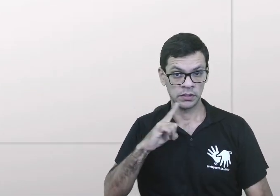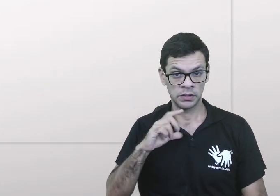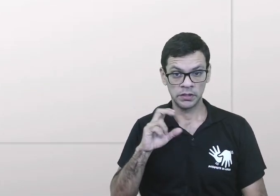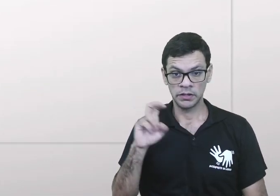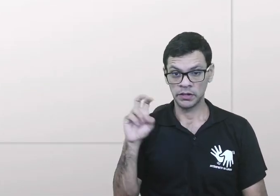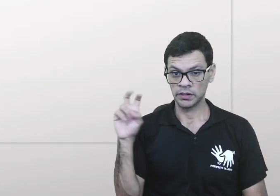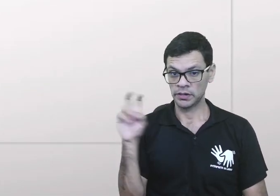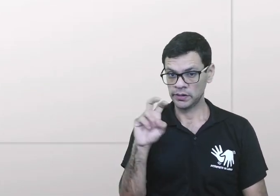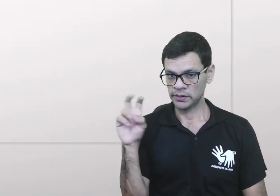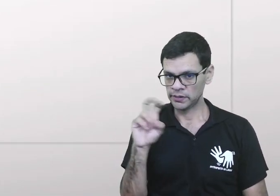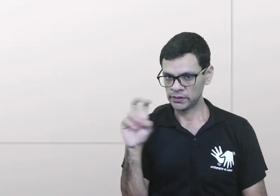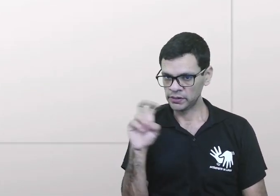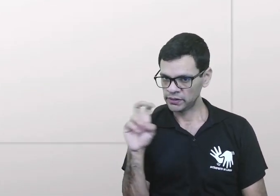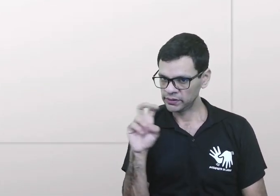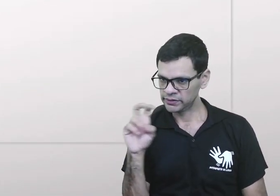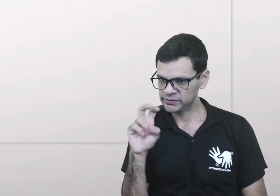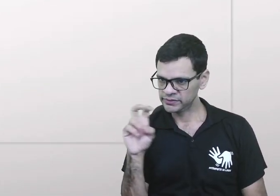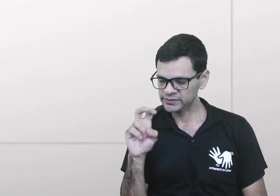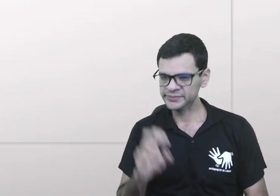55